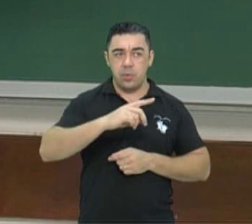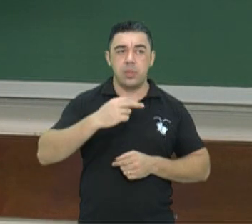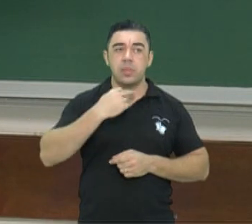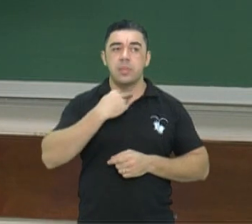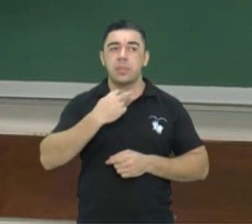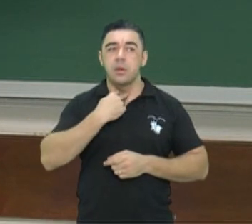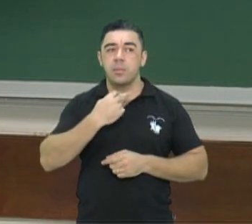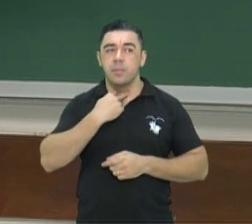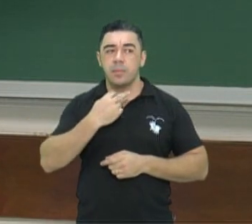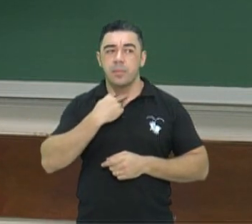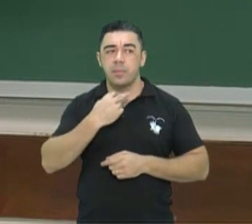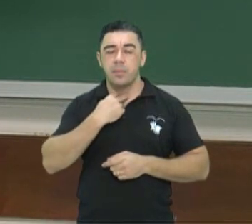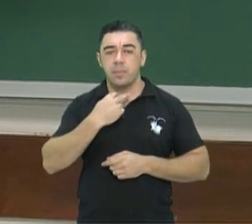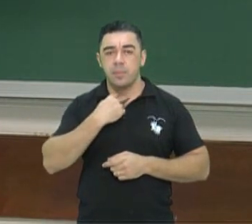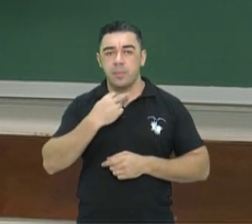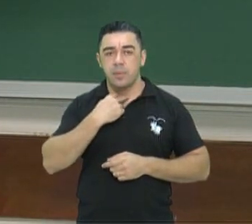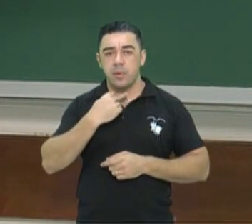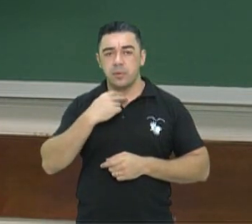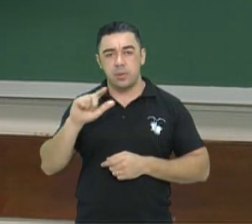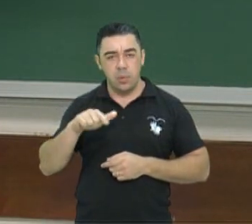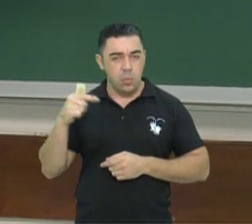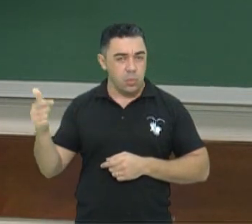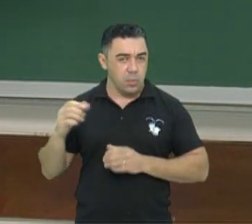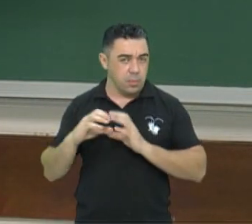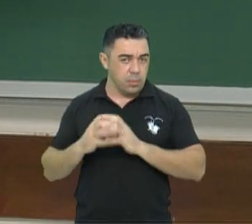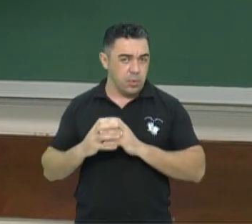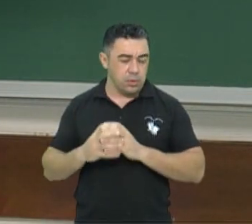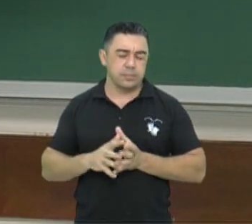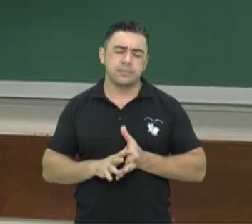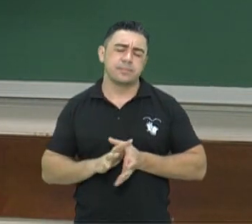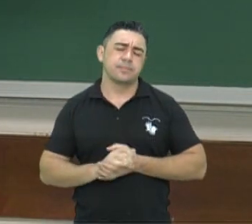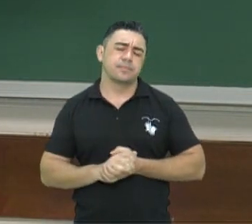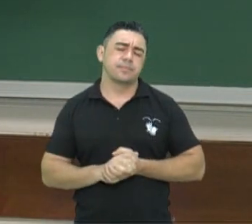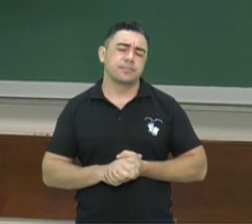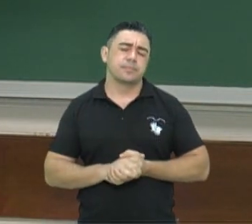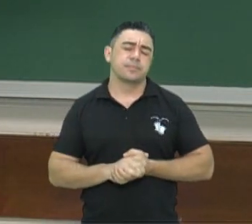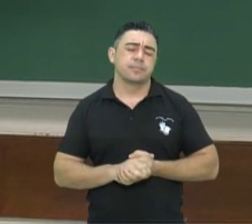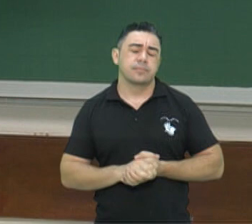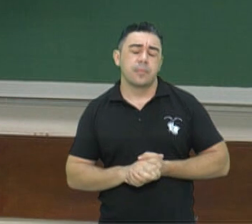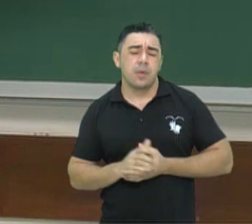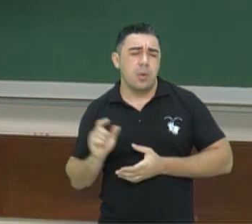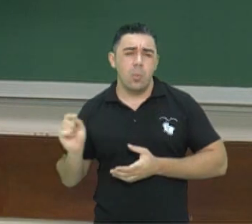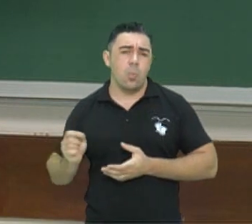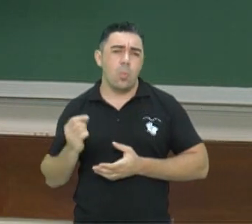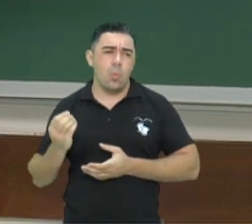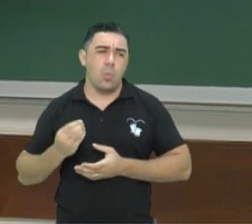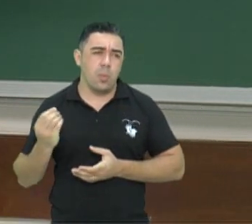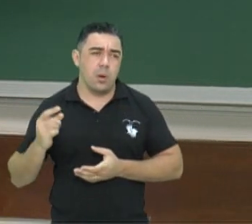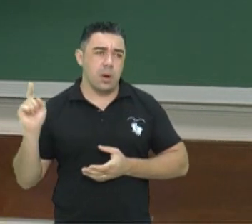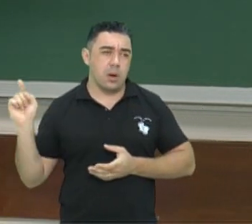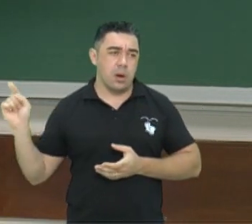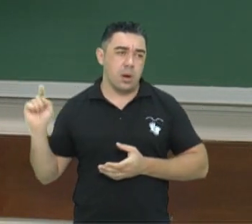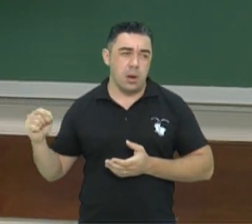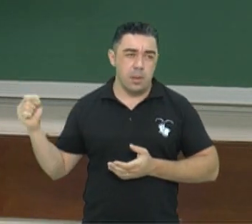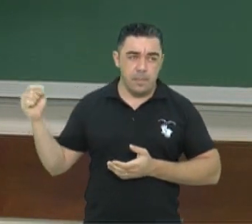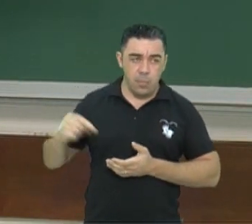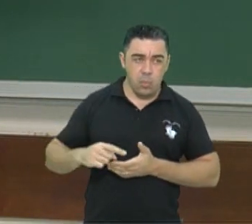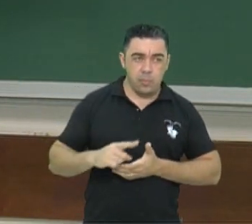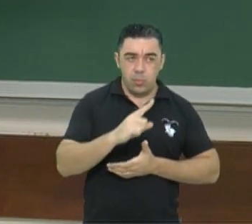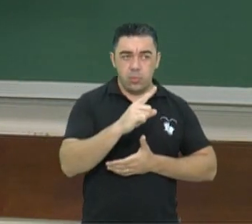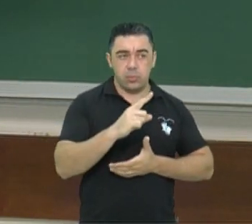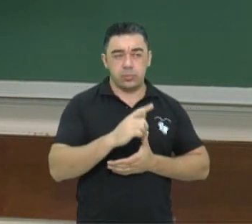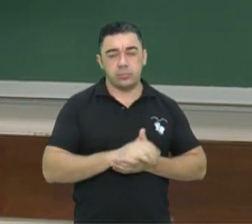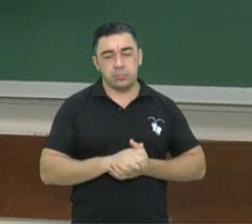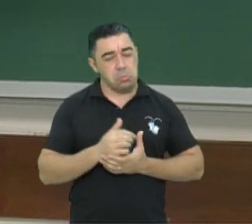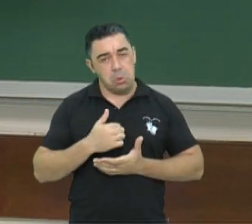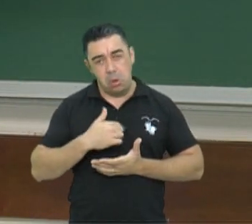na bola branca, tá? Então, o que que aconteceu com essa jogada ou com essa tacada? Como eu falei, a prof